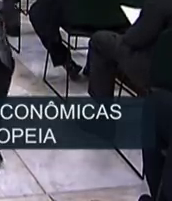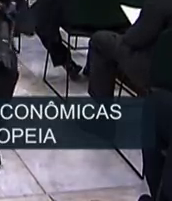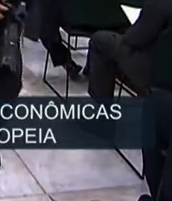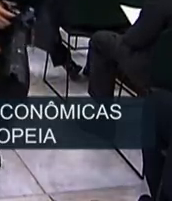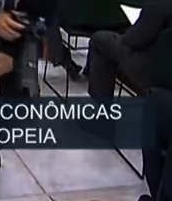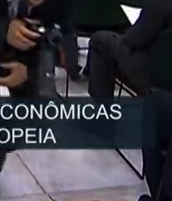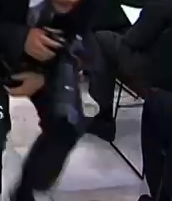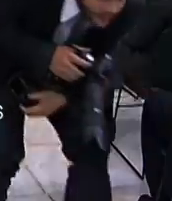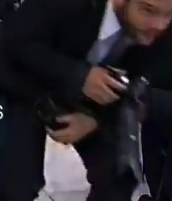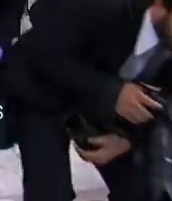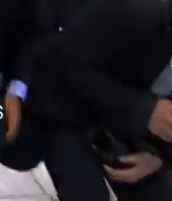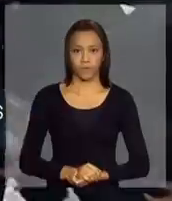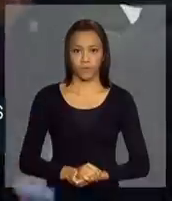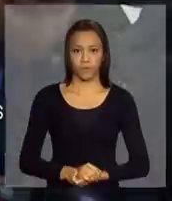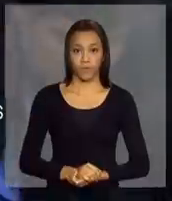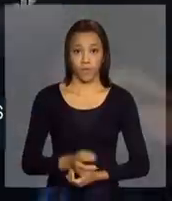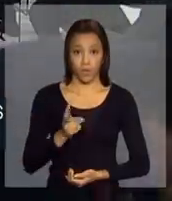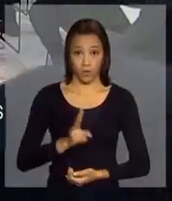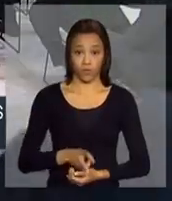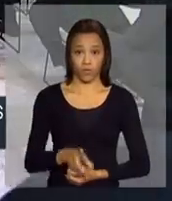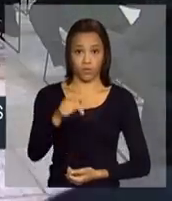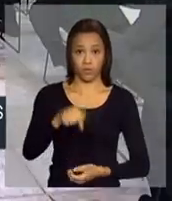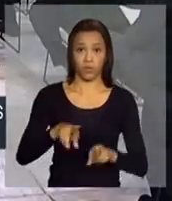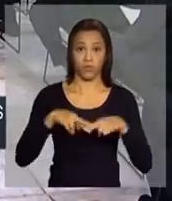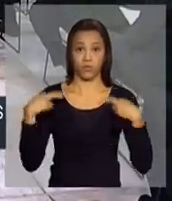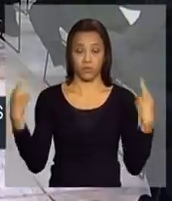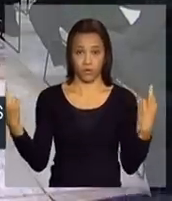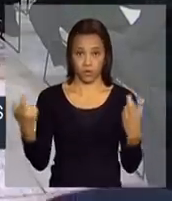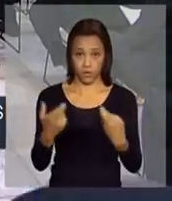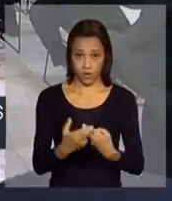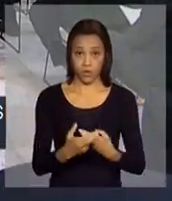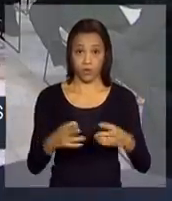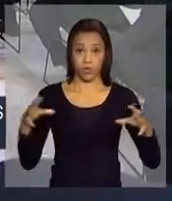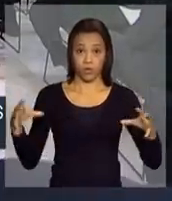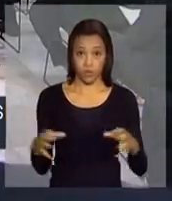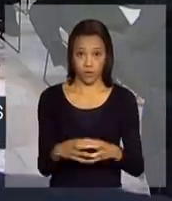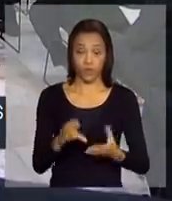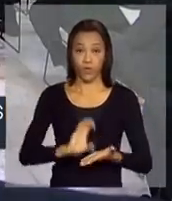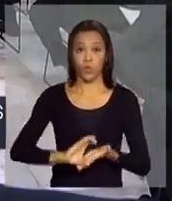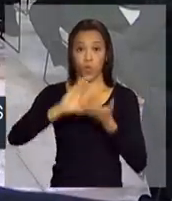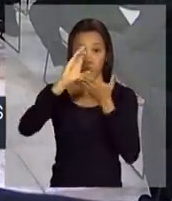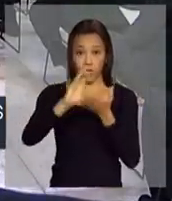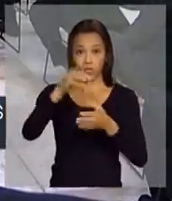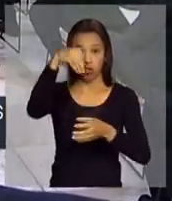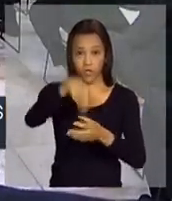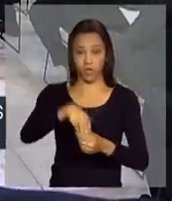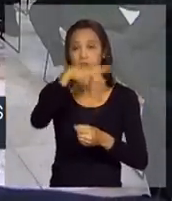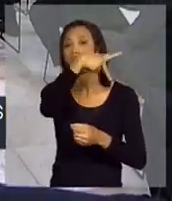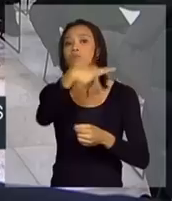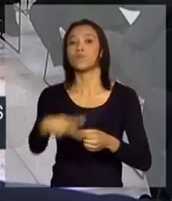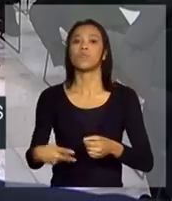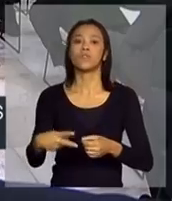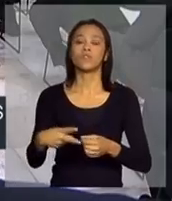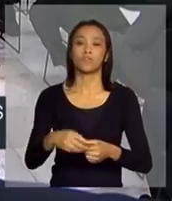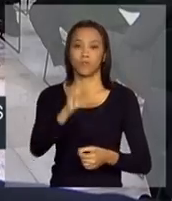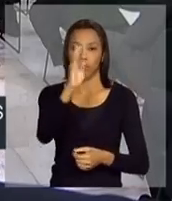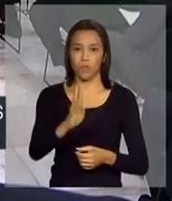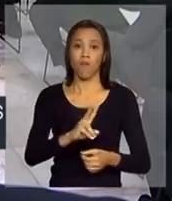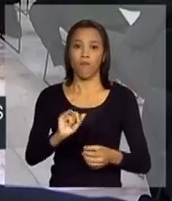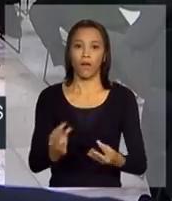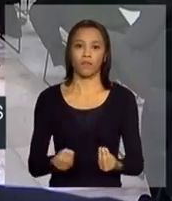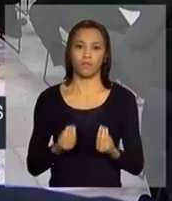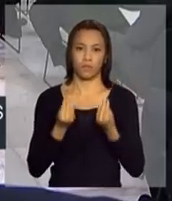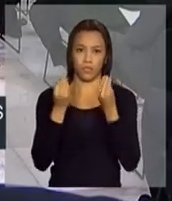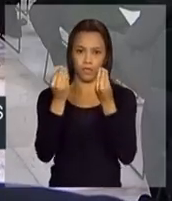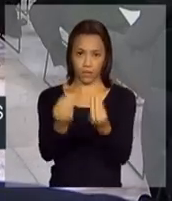Dando prosseguimento a esta cerimônia, membros do Conselho de Desenvolvimento Econômico e Social da Presidência da República farão a entrega do